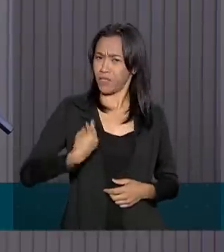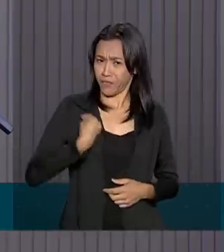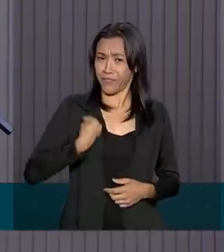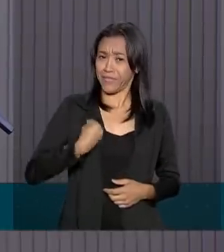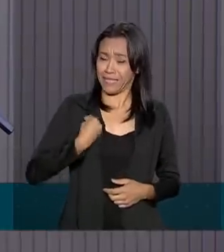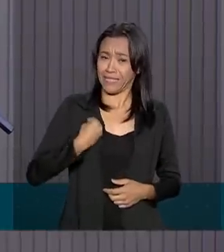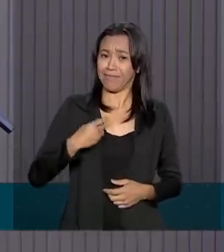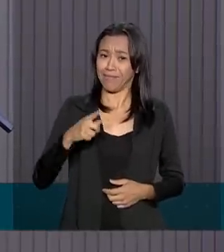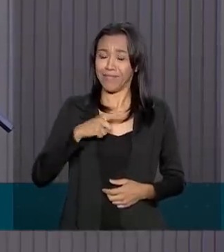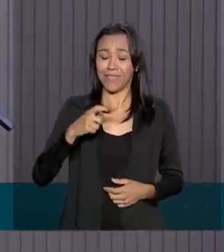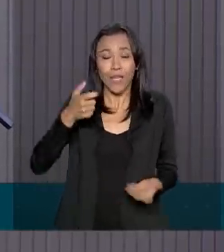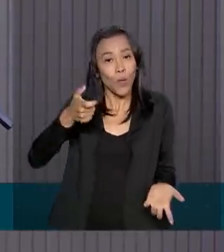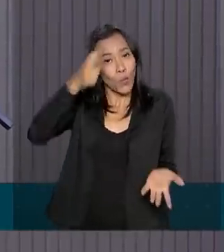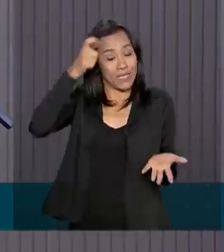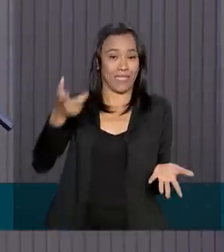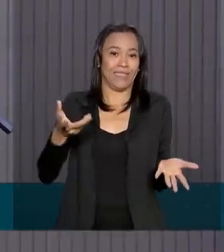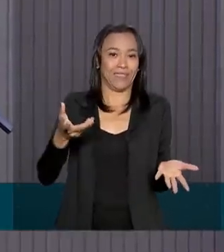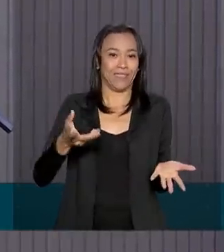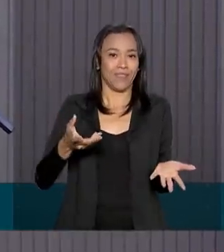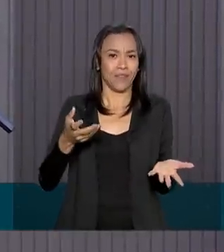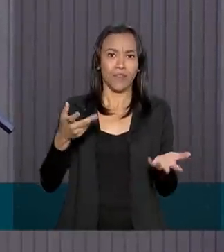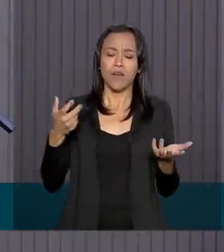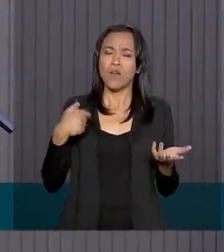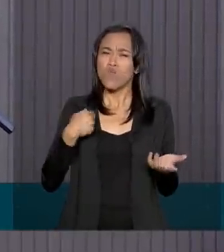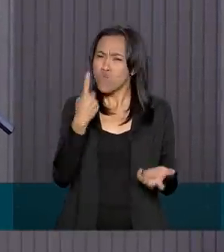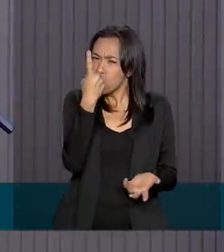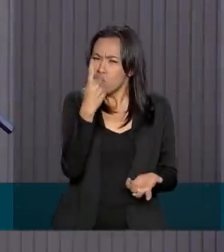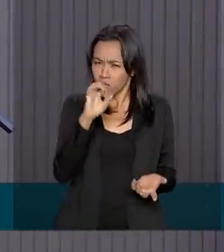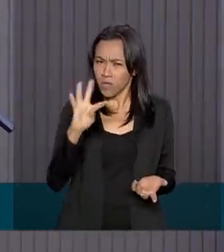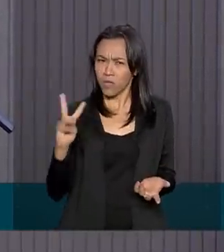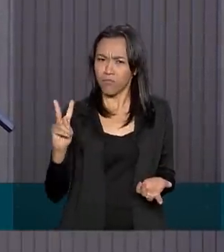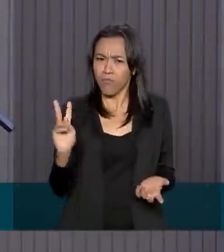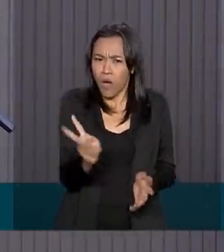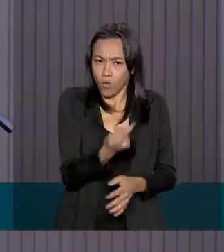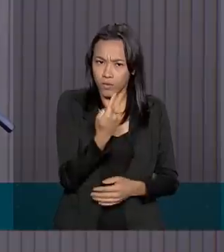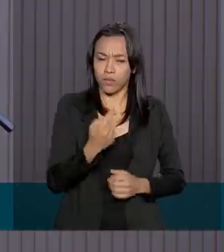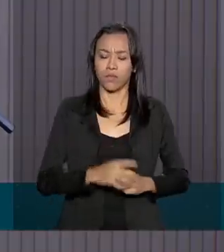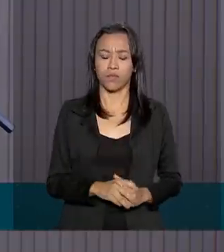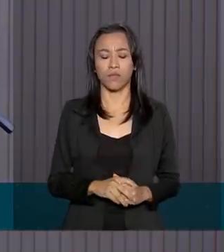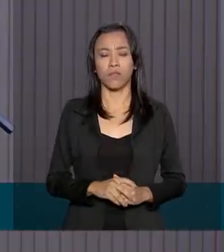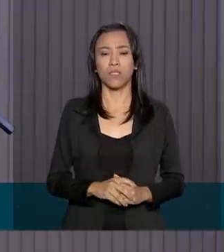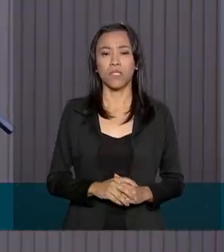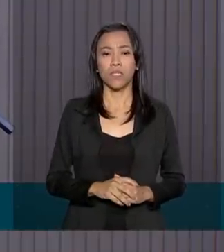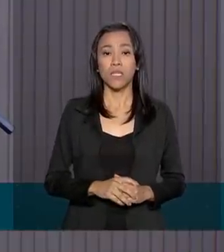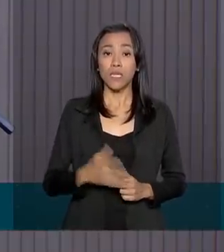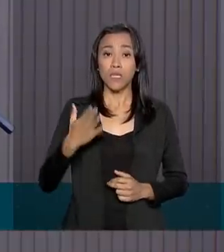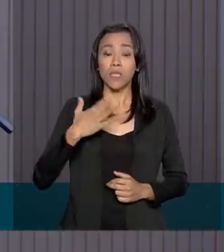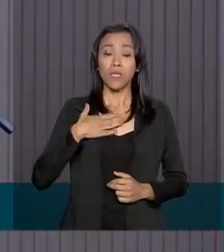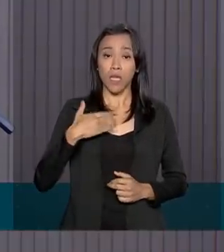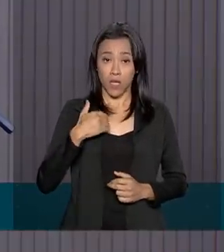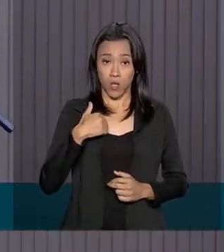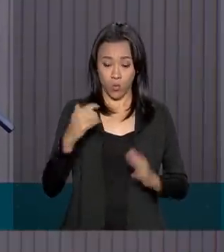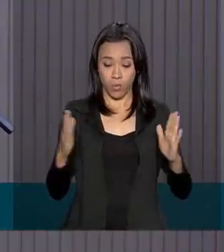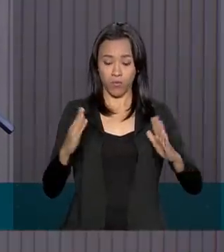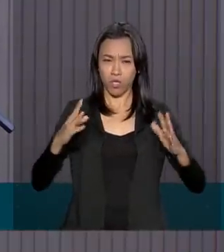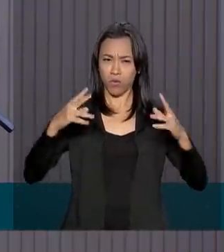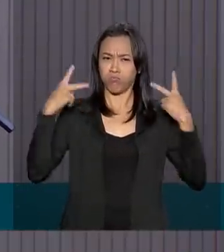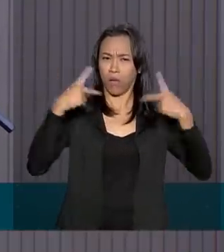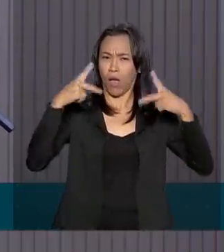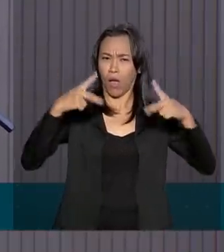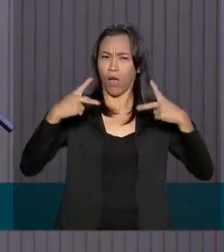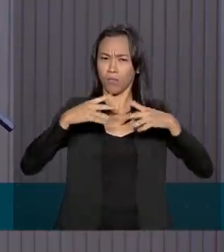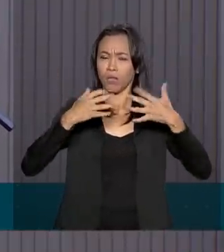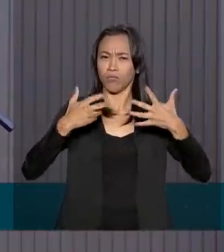coincidência. Uma agora, nesse dia, no meio da minha pré-campanha, estive em Israel.